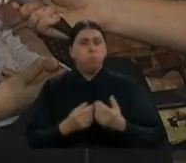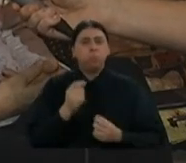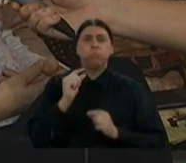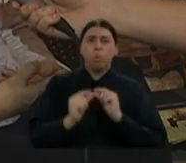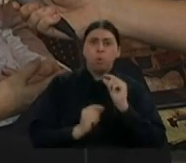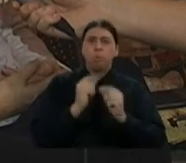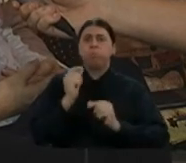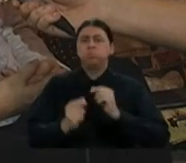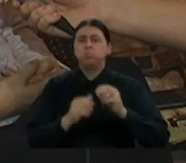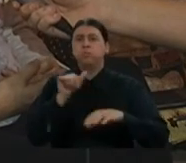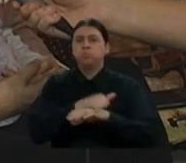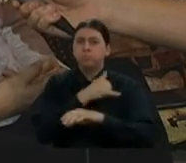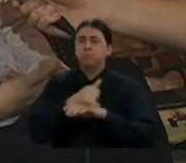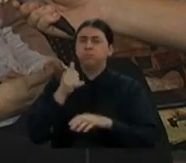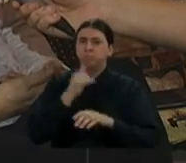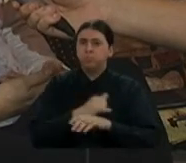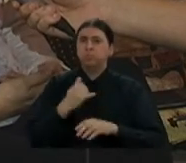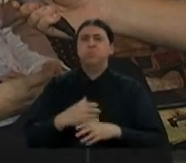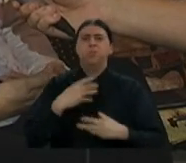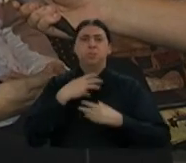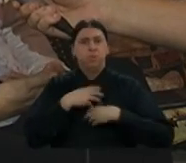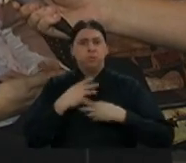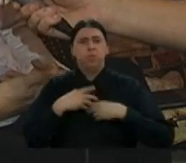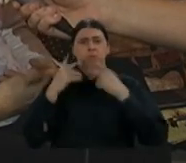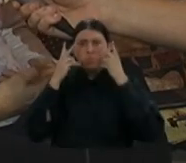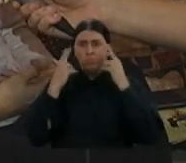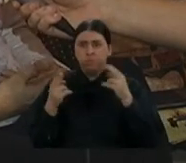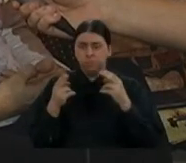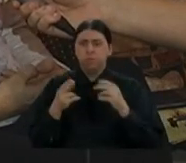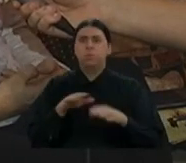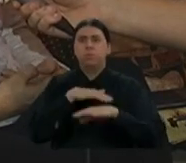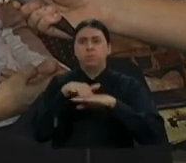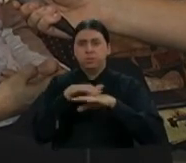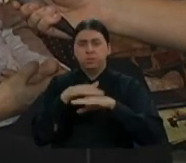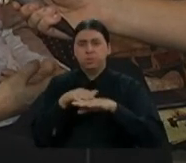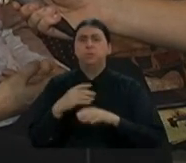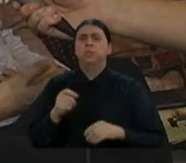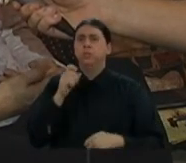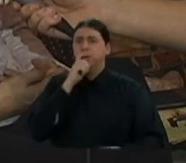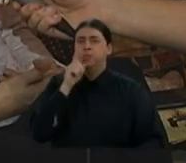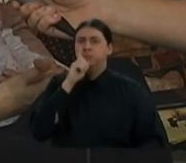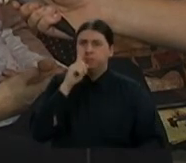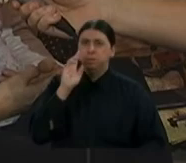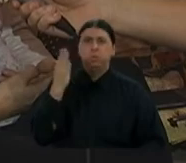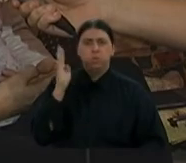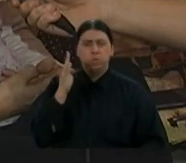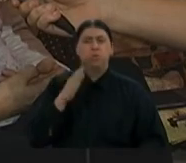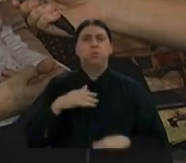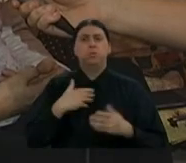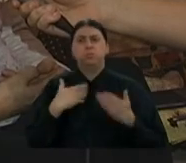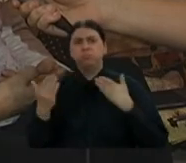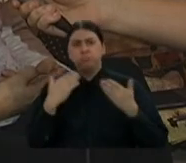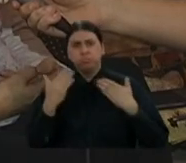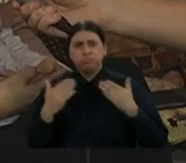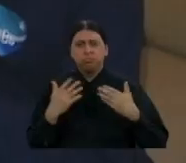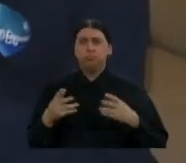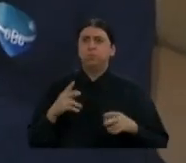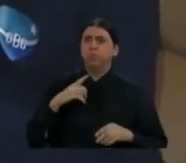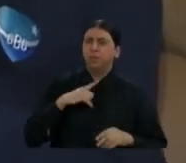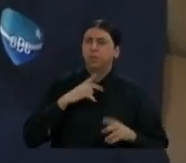natural e conversando com pais biológicos ea gente acaba concluindo que as coisas são muito semelhantes